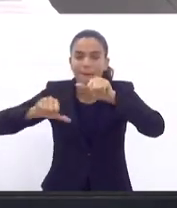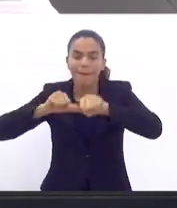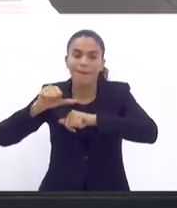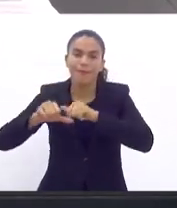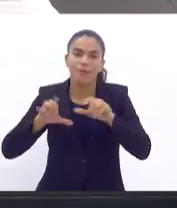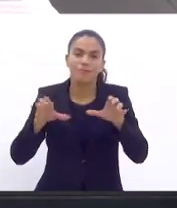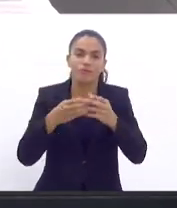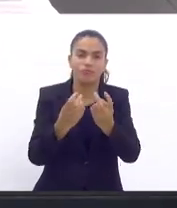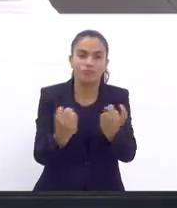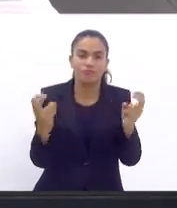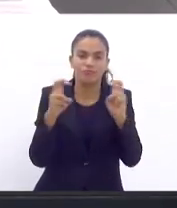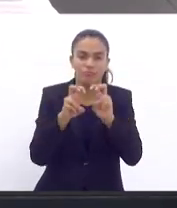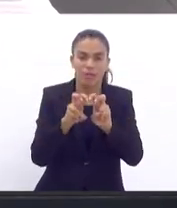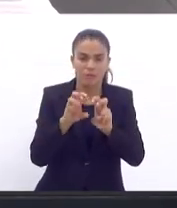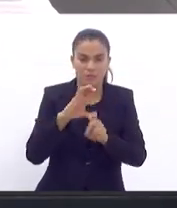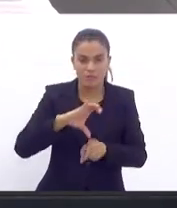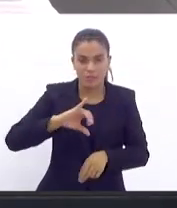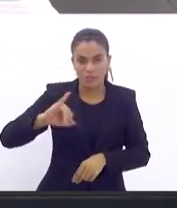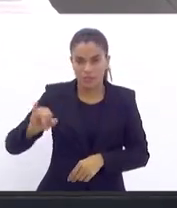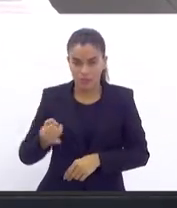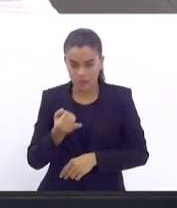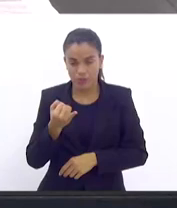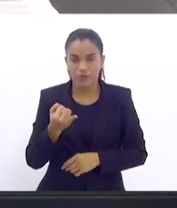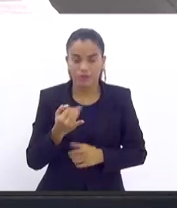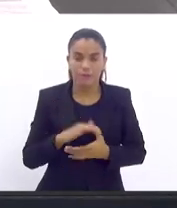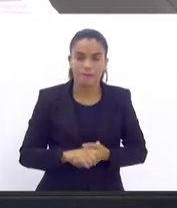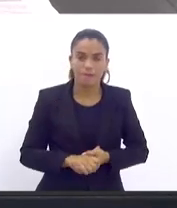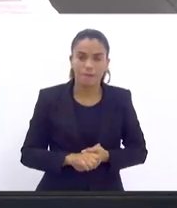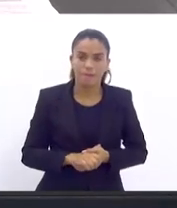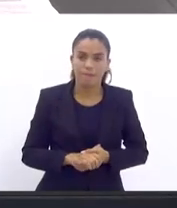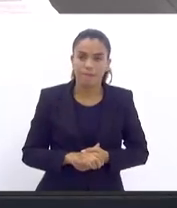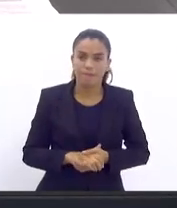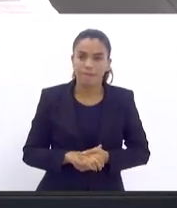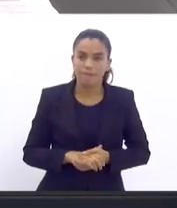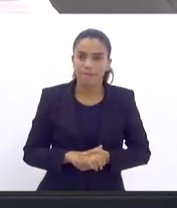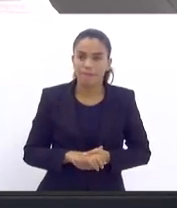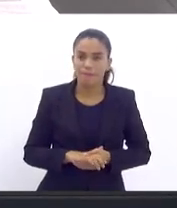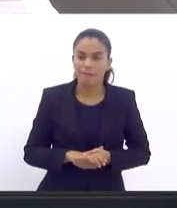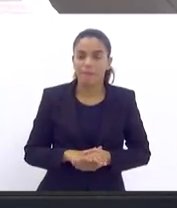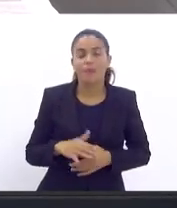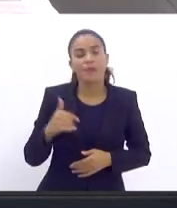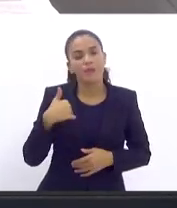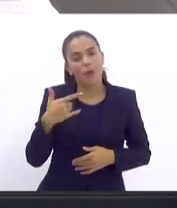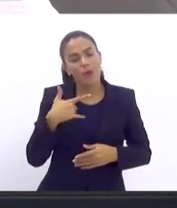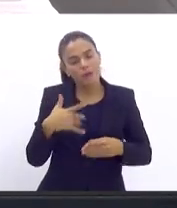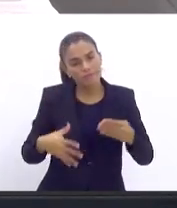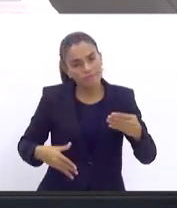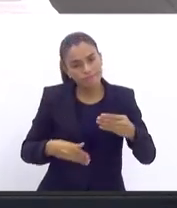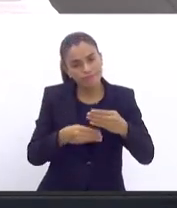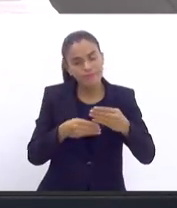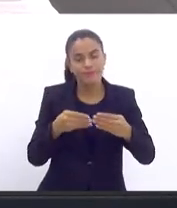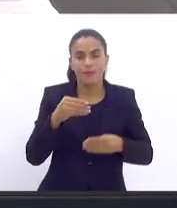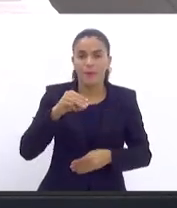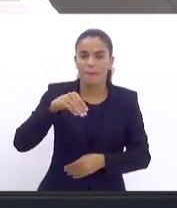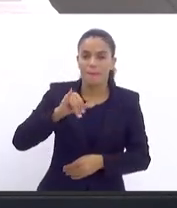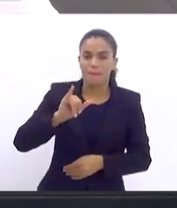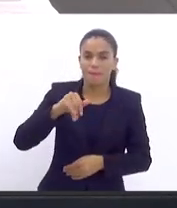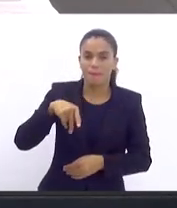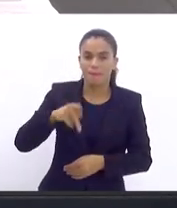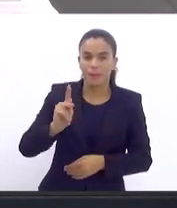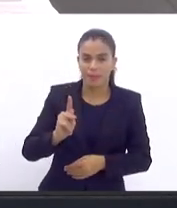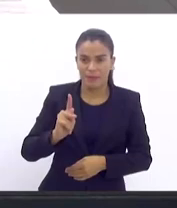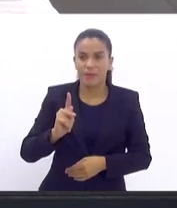vai criando determinados ritos Então eu queria que mais brevemente que o deputado minc disseram o seguinte